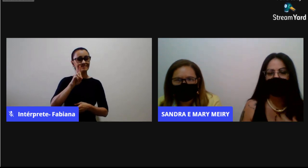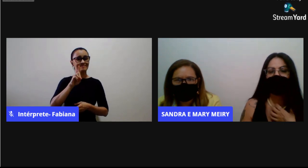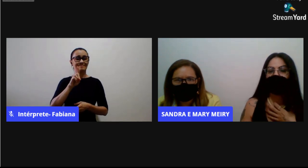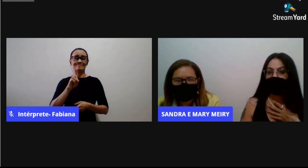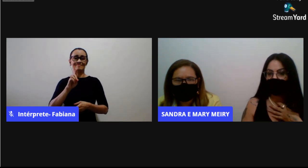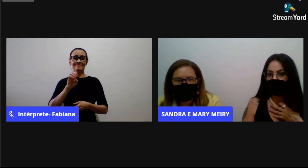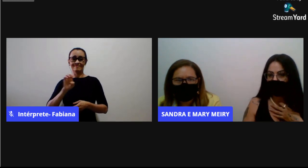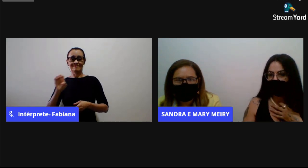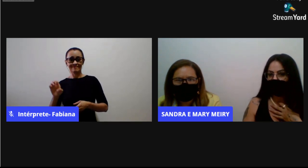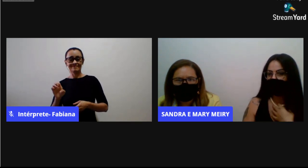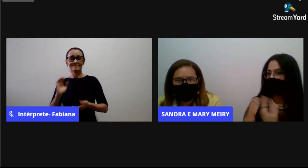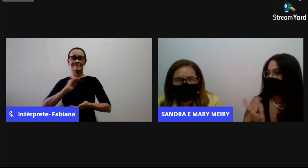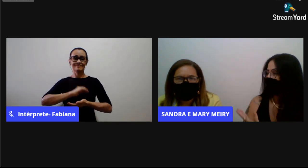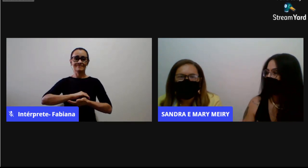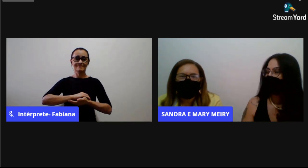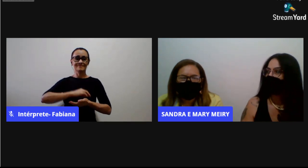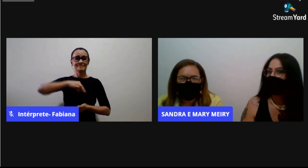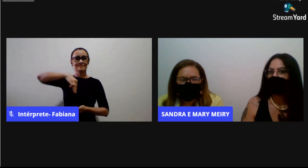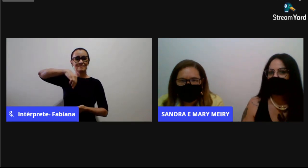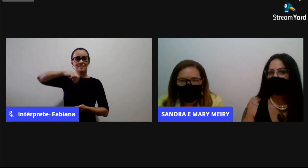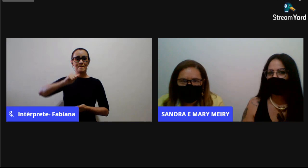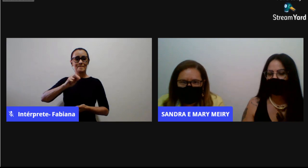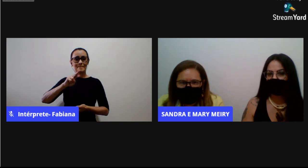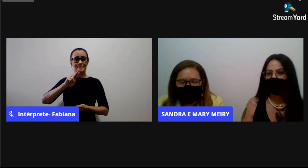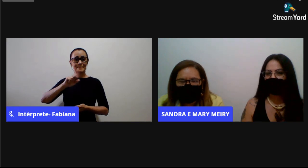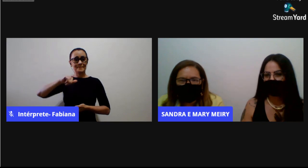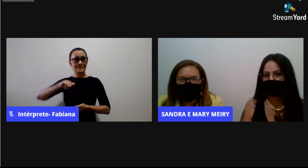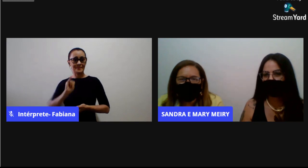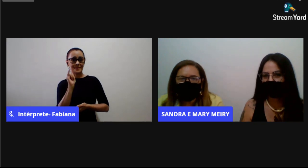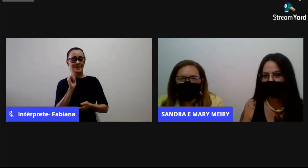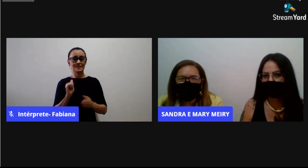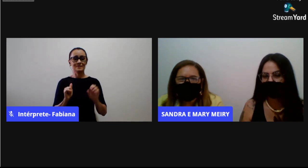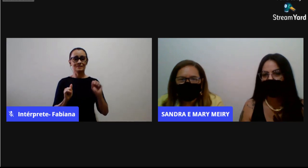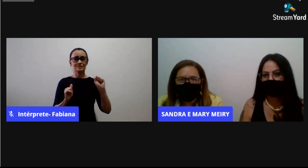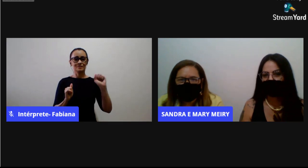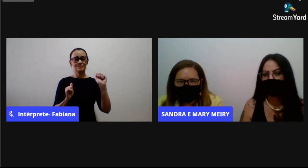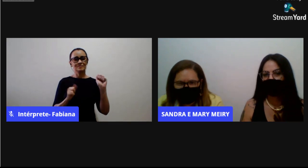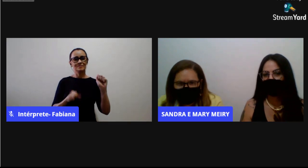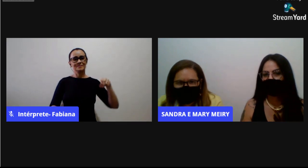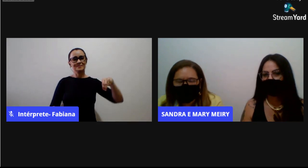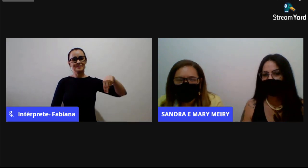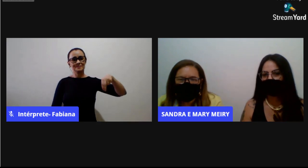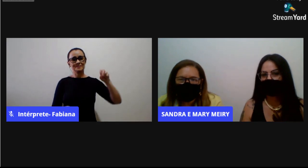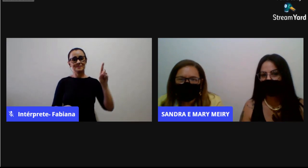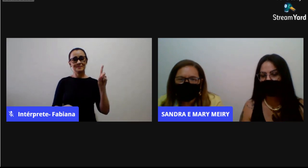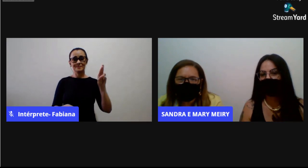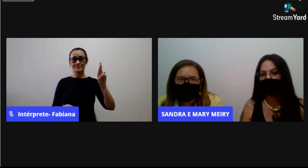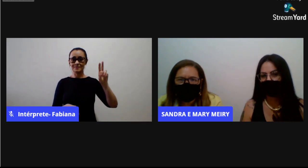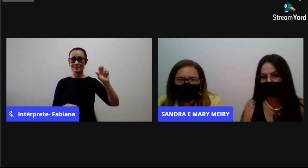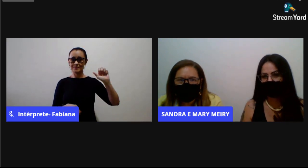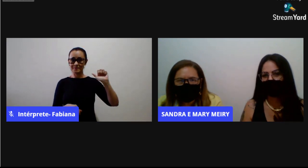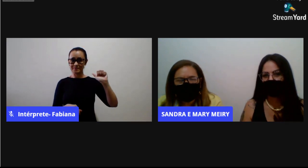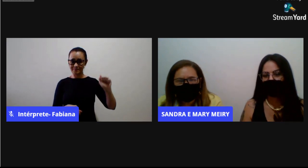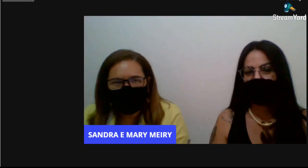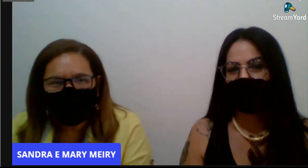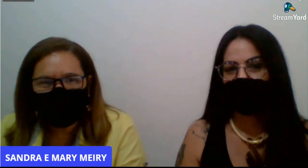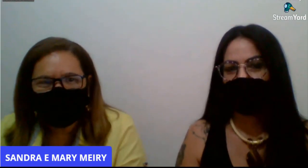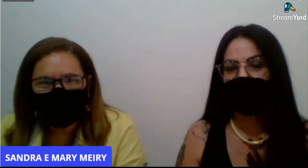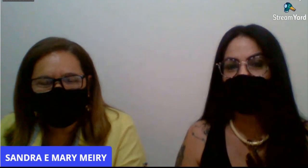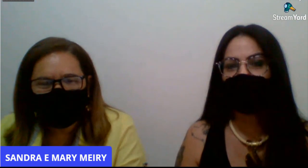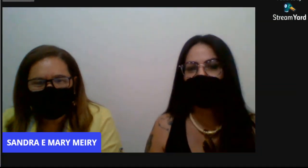CEMED. Eu sou a Marineire. Eu sou a professora Sandra, também da mesma divisão de Educação